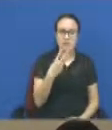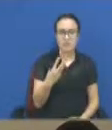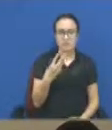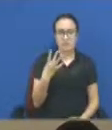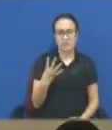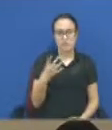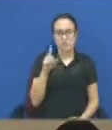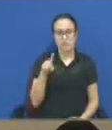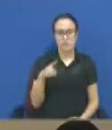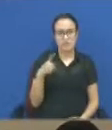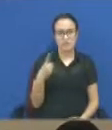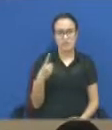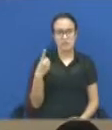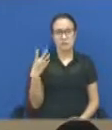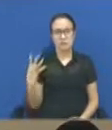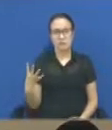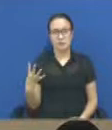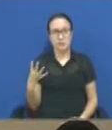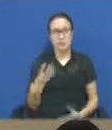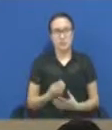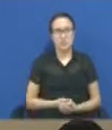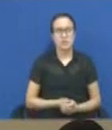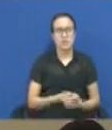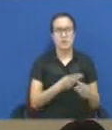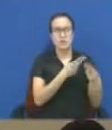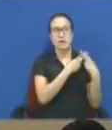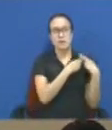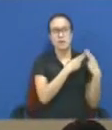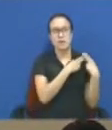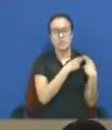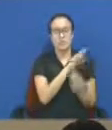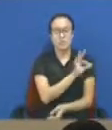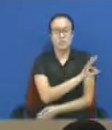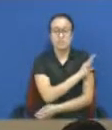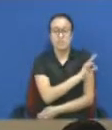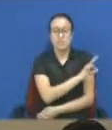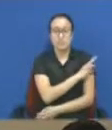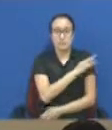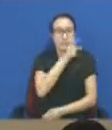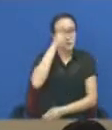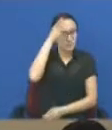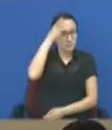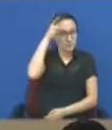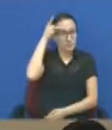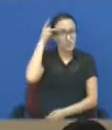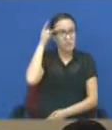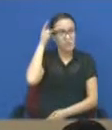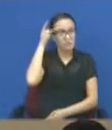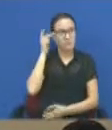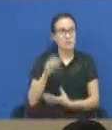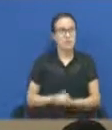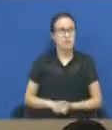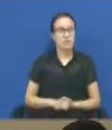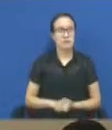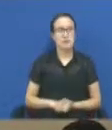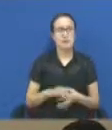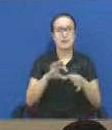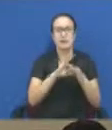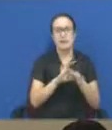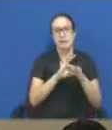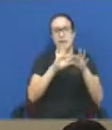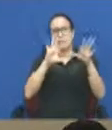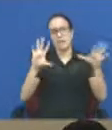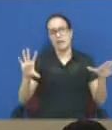234/2014, de autoria do senhor excelentíssimo prefeito Paulo César Junqueira Radiche, que autoriza o Poder Executivo